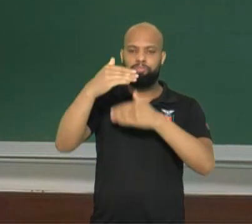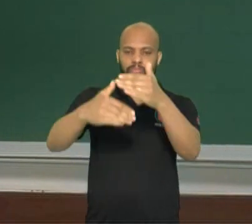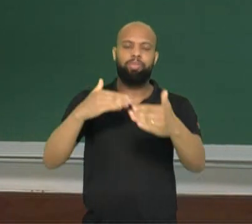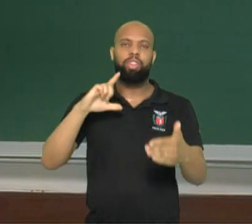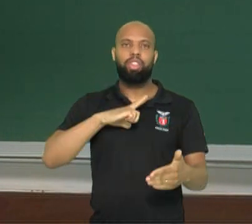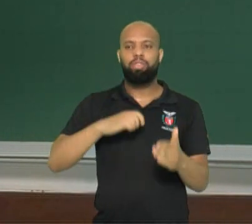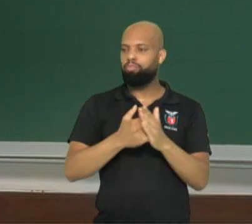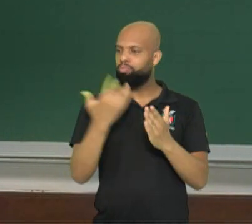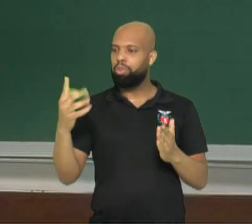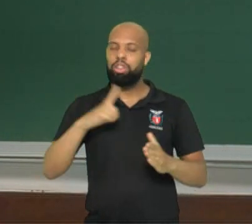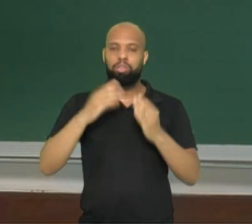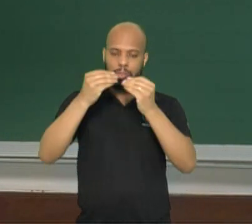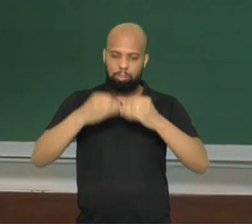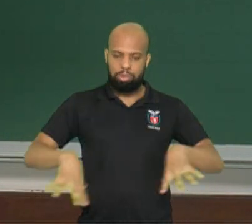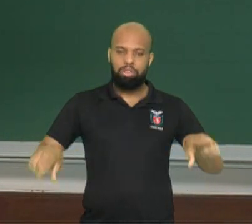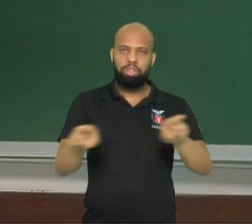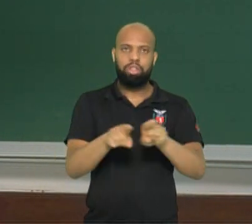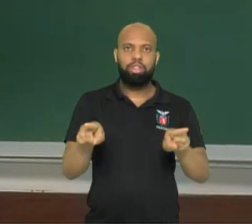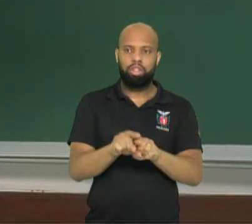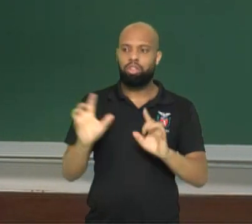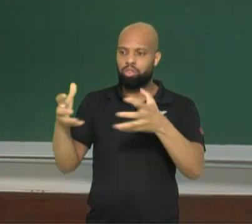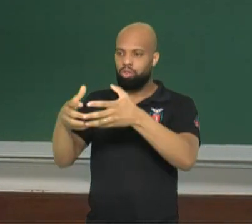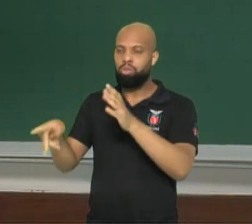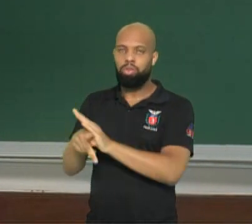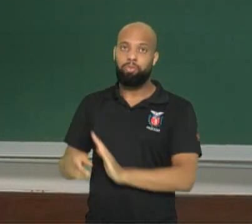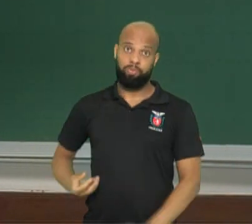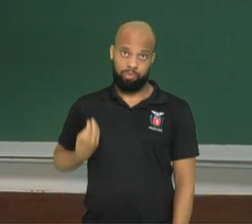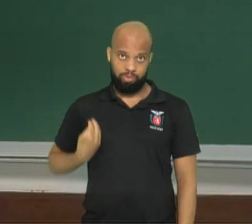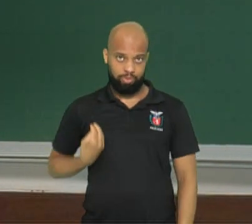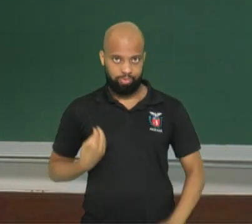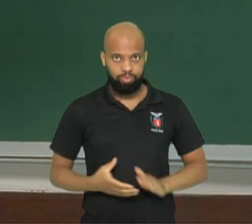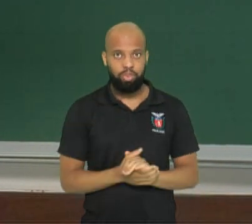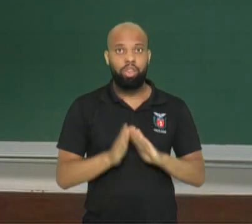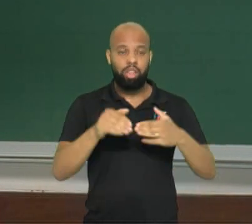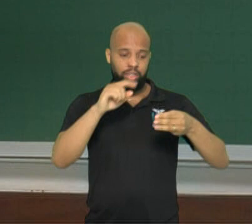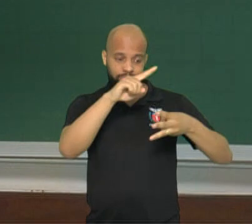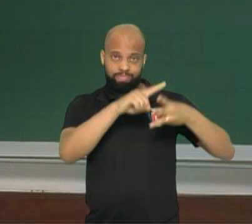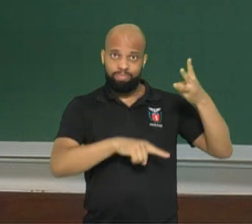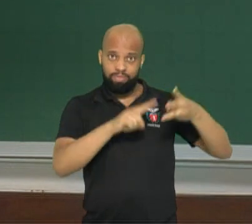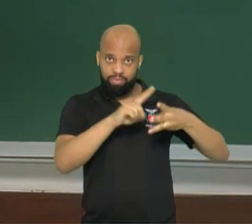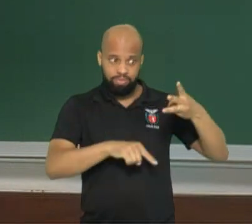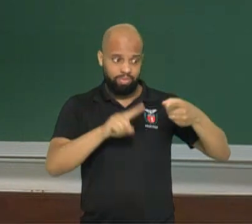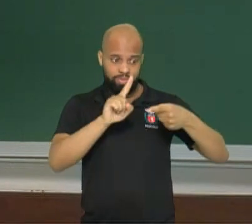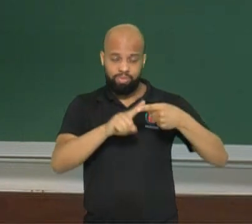muitas vezes prejudica esses biomas. Então, essas três atividades,